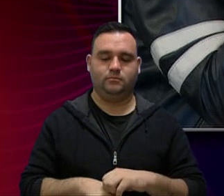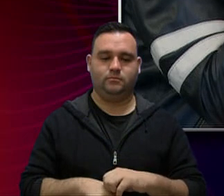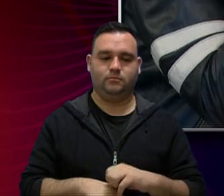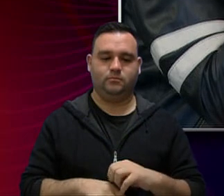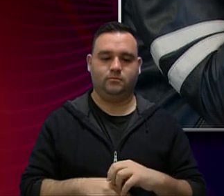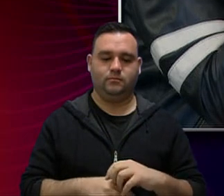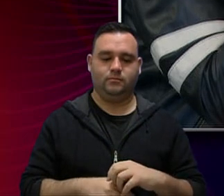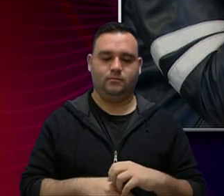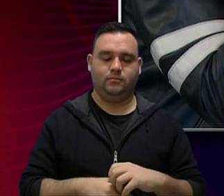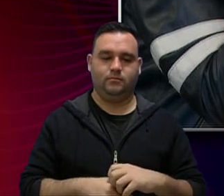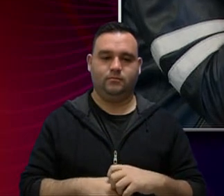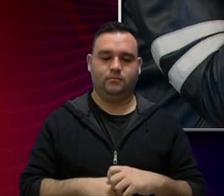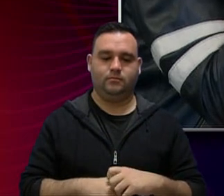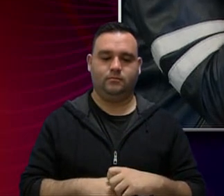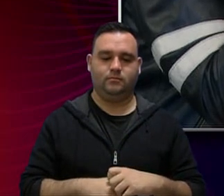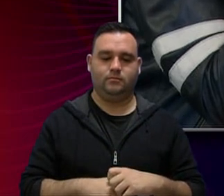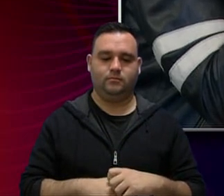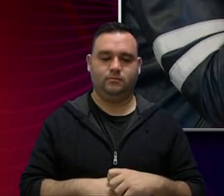é sim